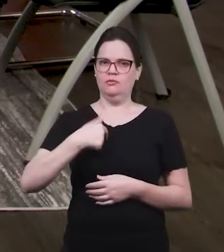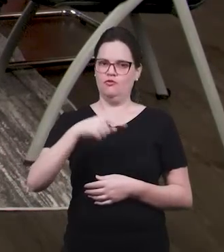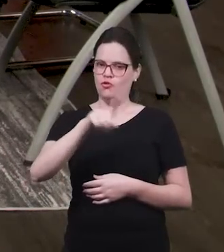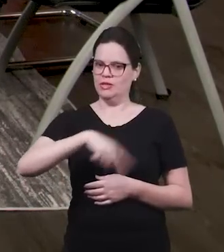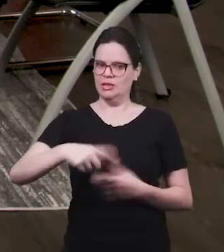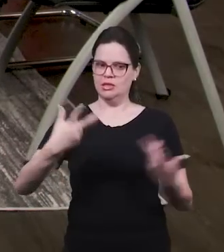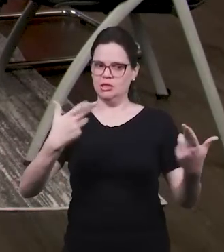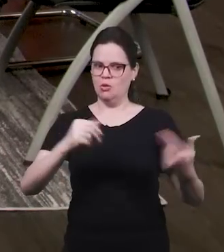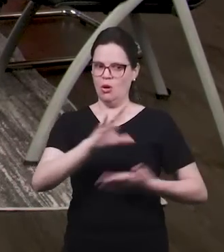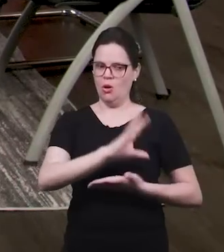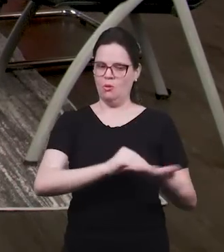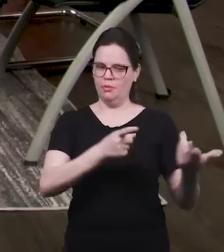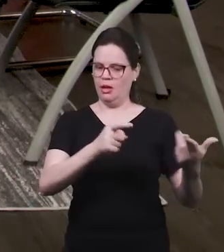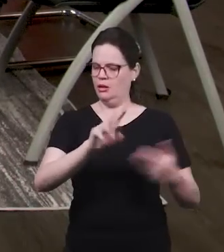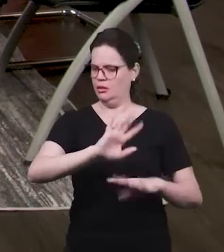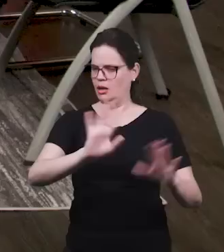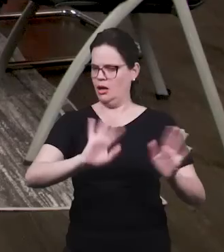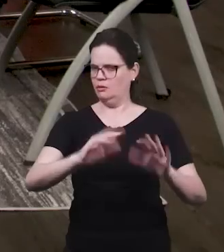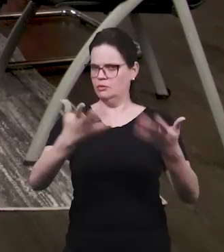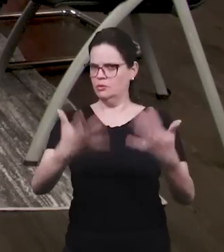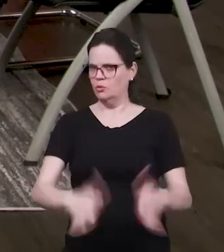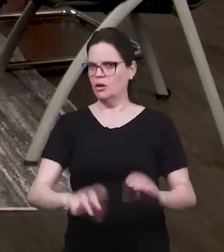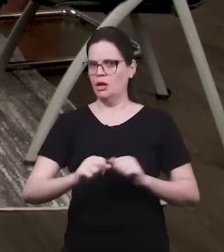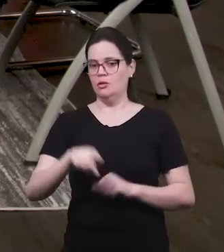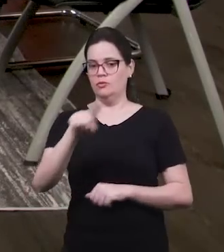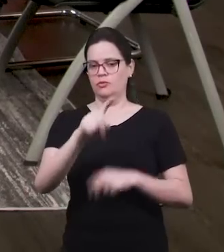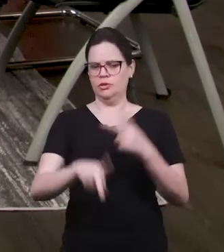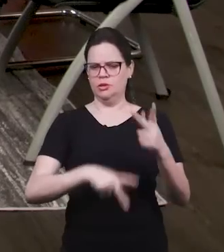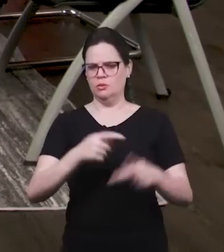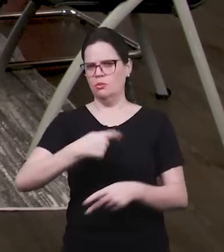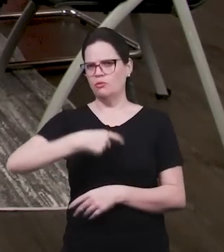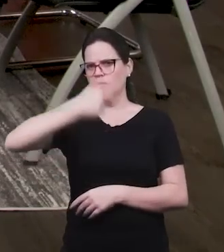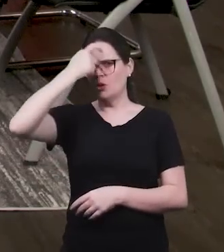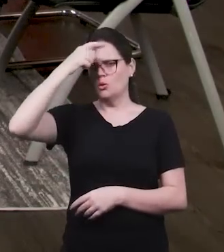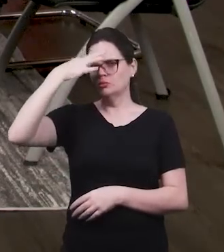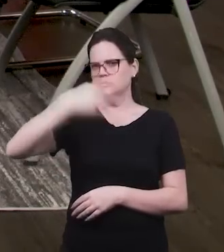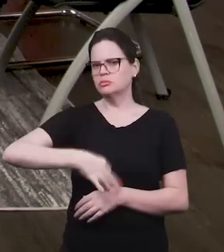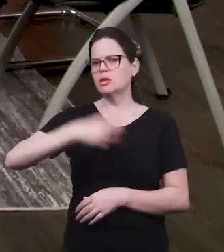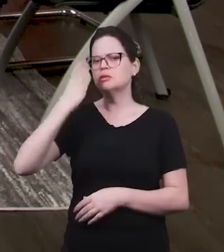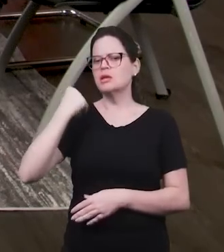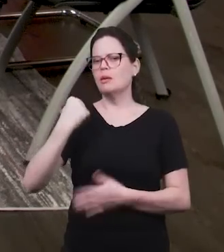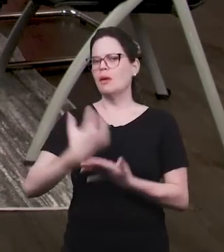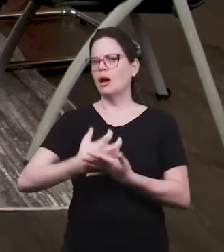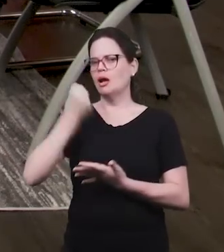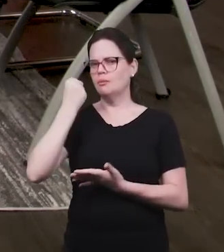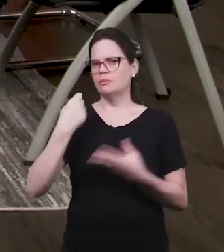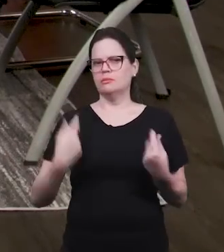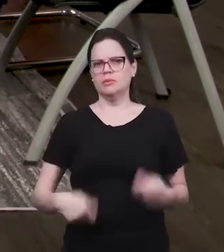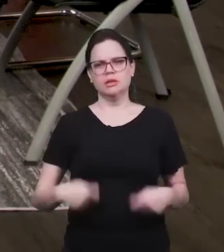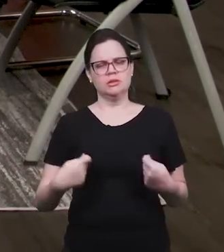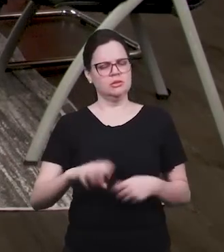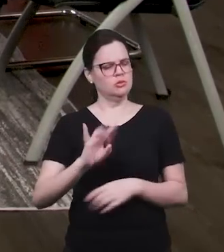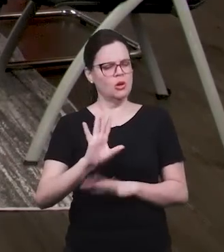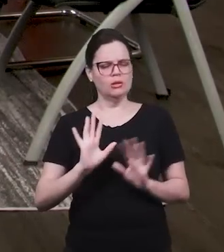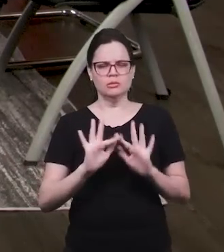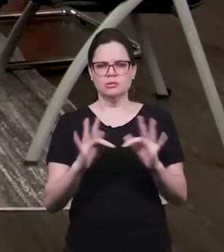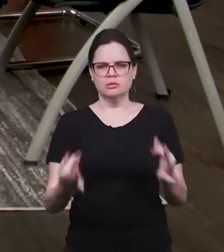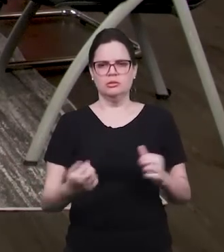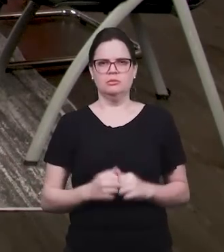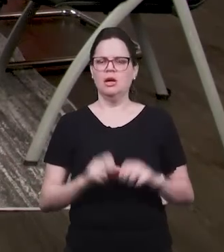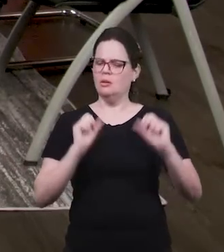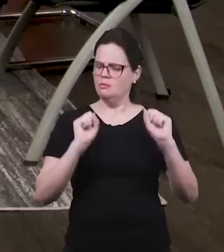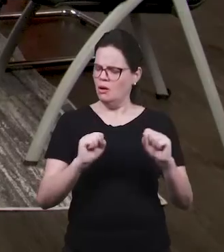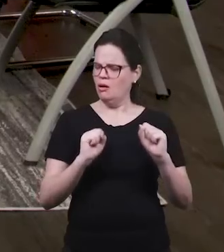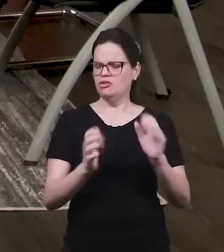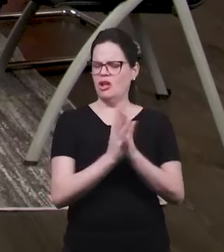povo consciente para seu arrebatamento. Só isso. Nada disso. O kit pode